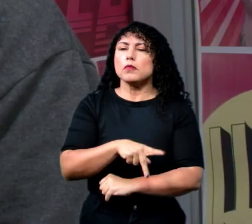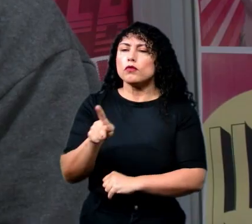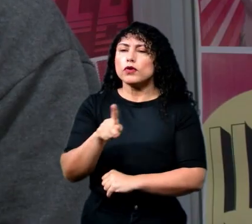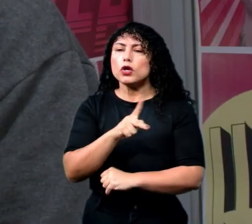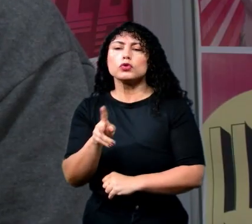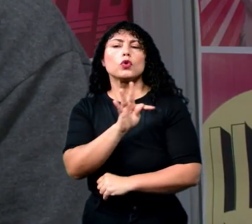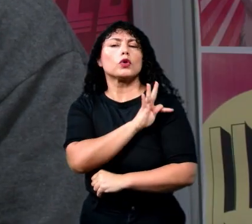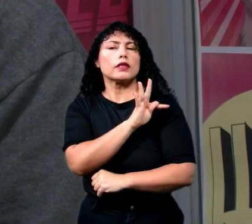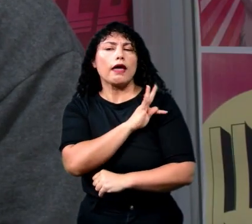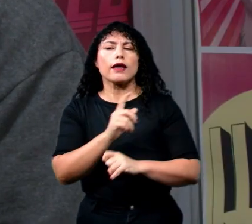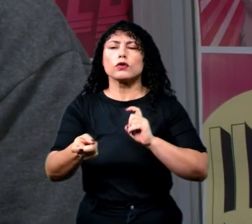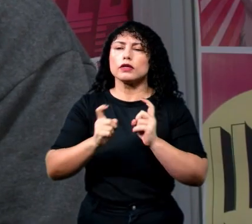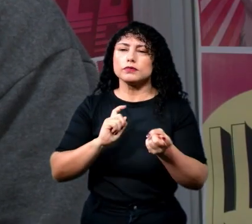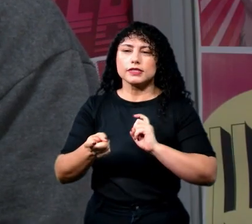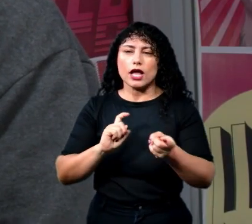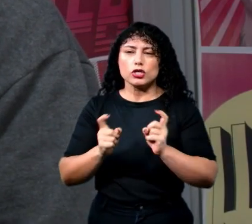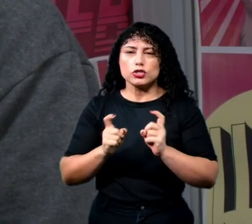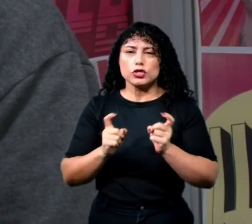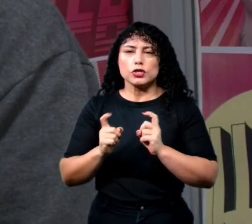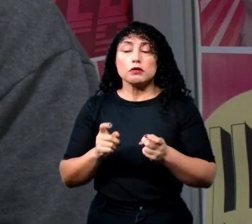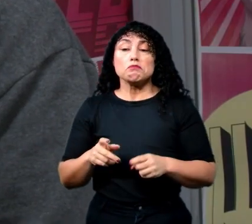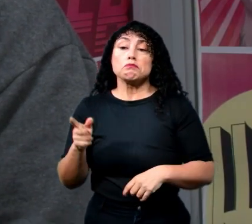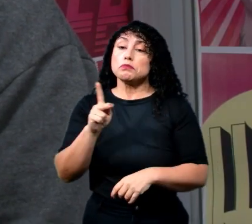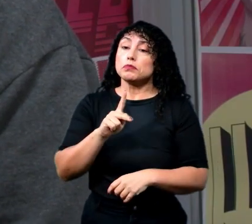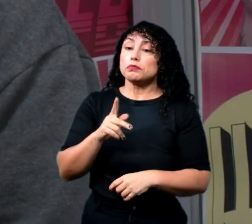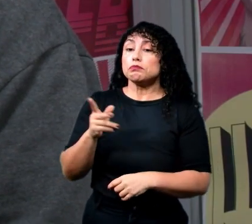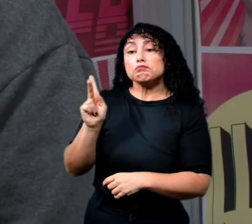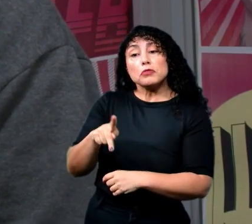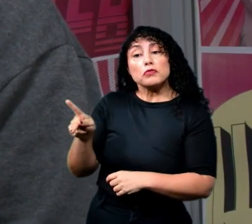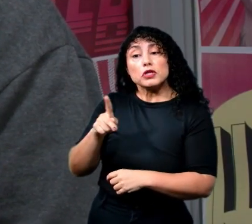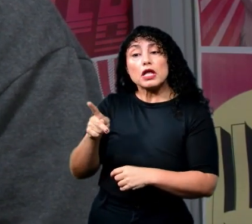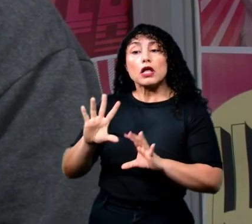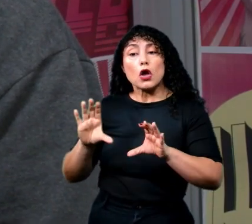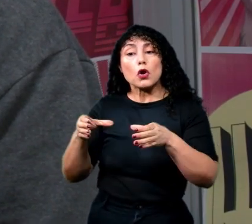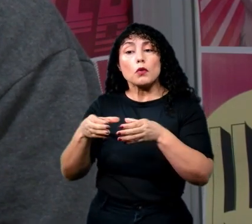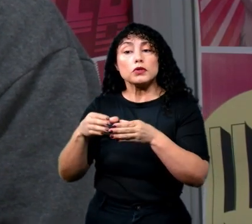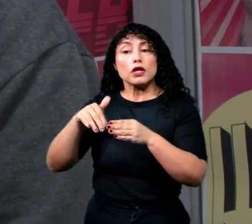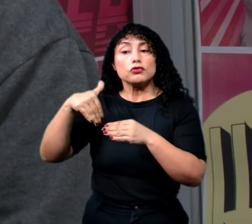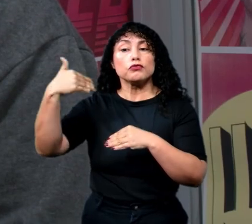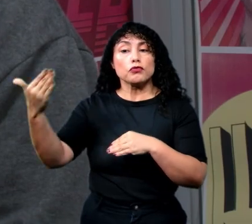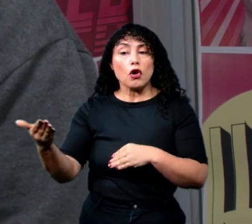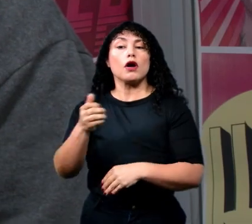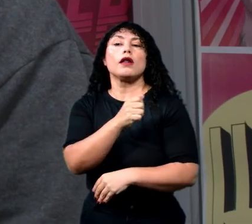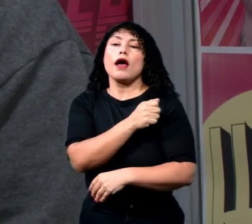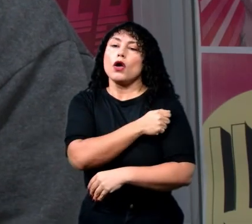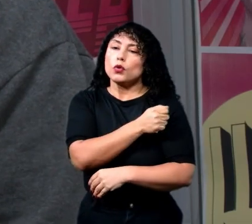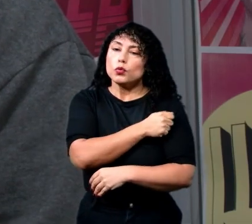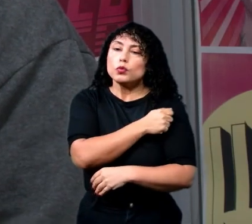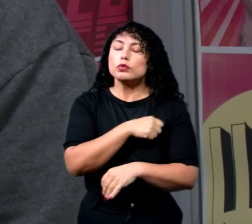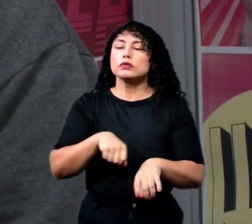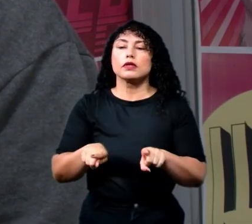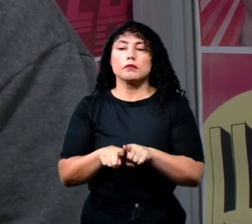professores, técnicos administrativos, discentes, né? A comunidade externa, estudantes,